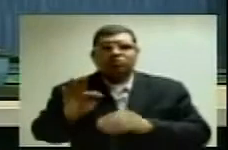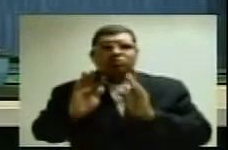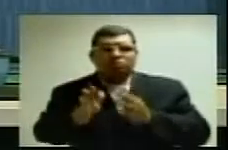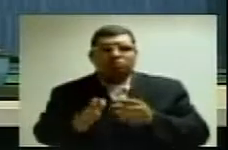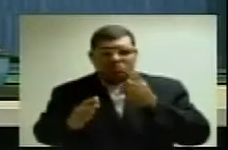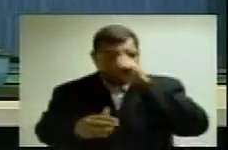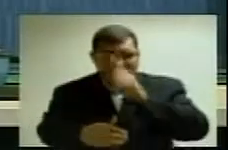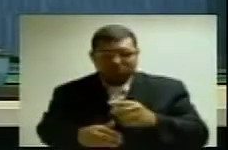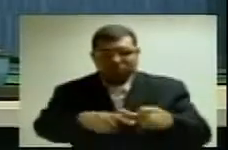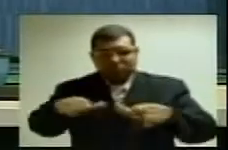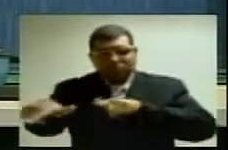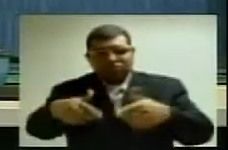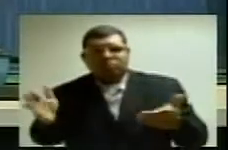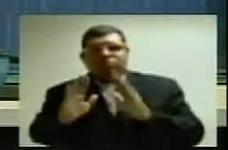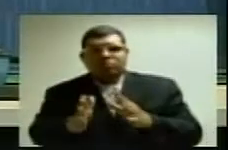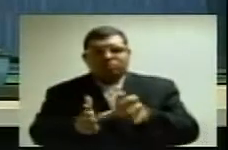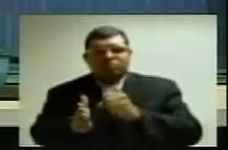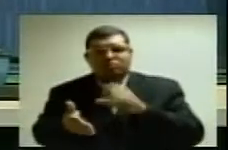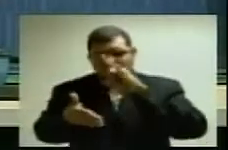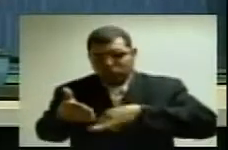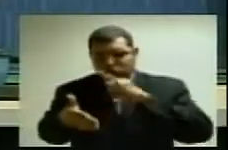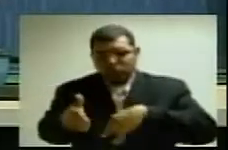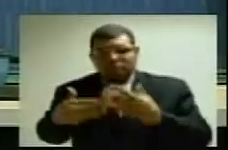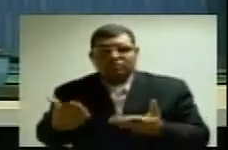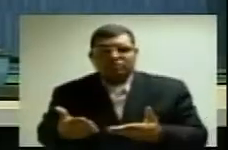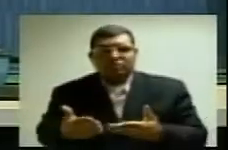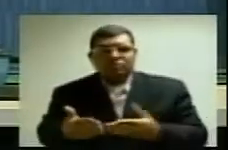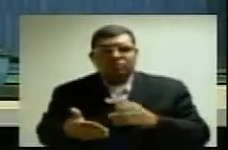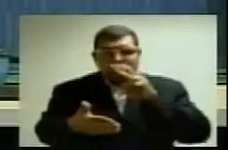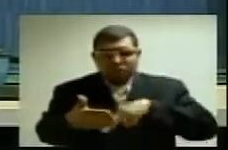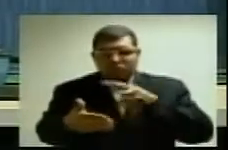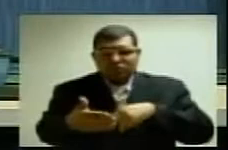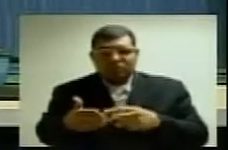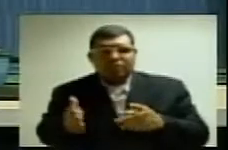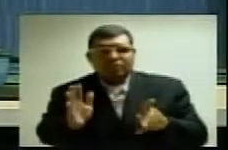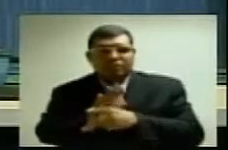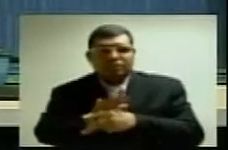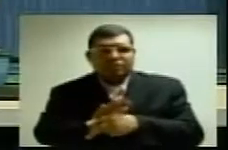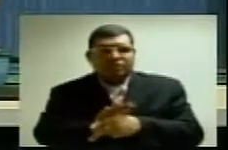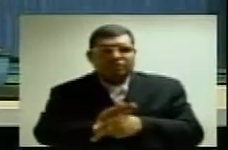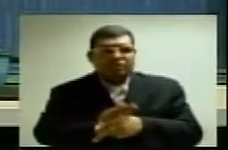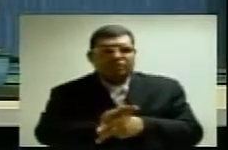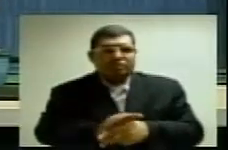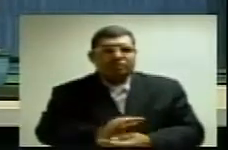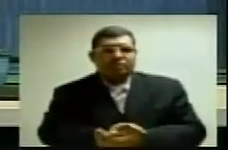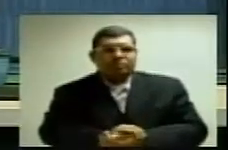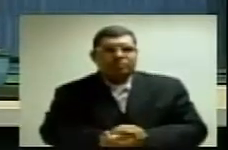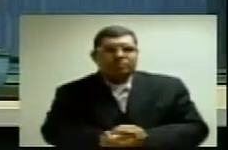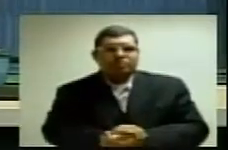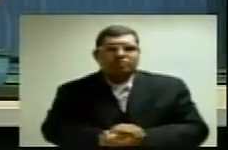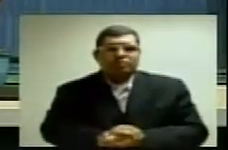já determinou busca e apreensão, que já pegou documentos. Vou ler apenas uma parte do relatório do promotor.